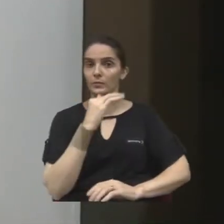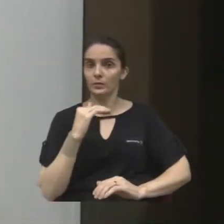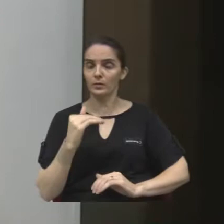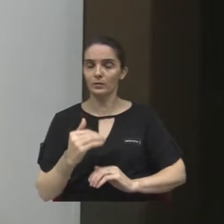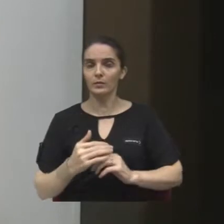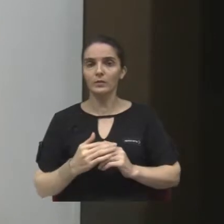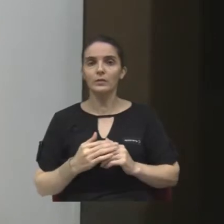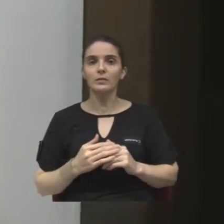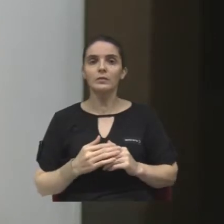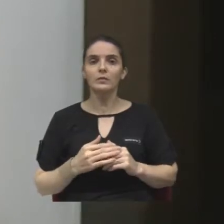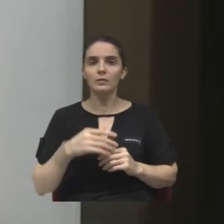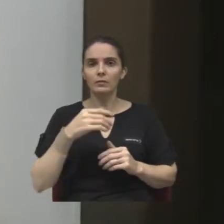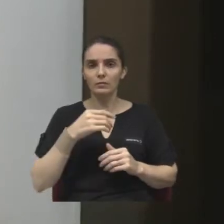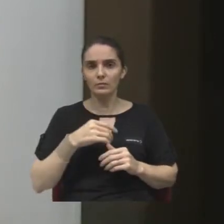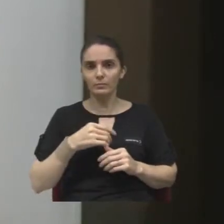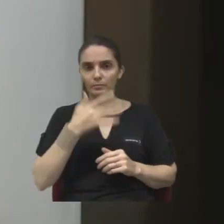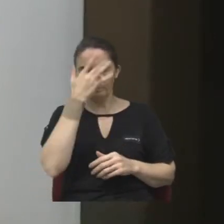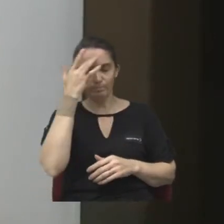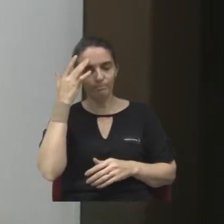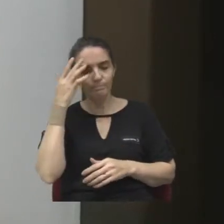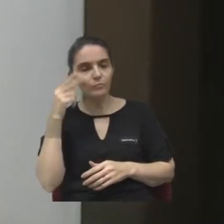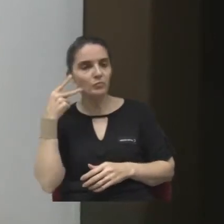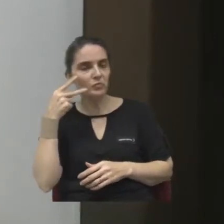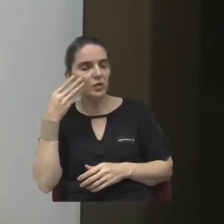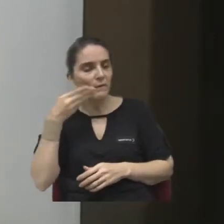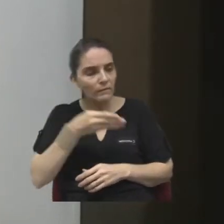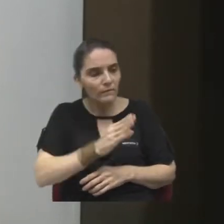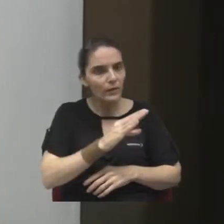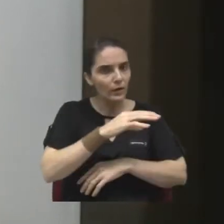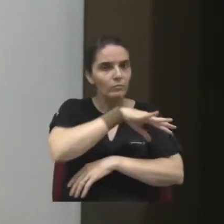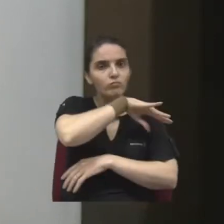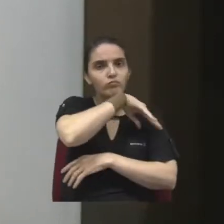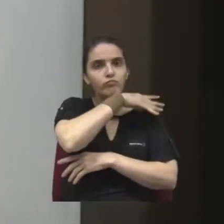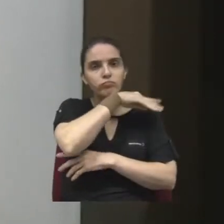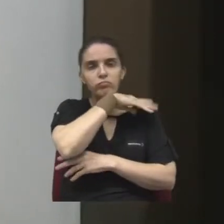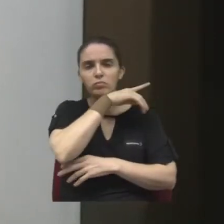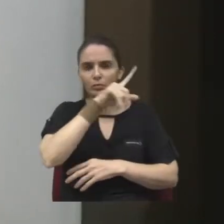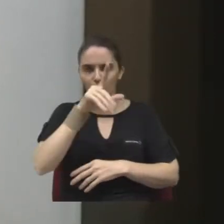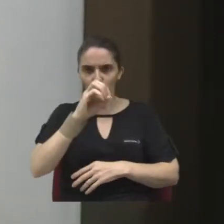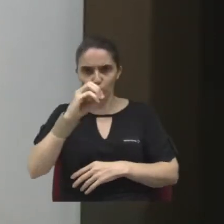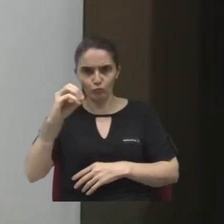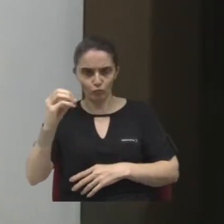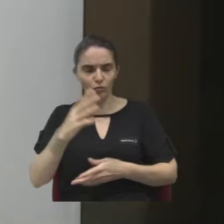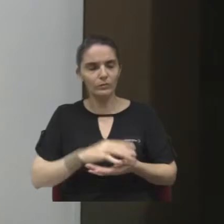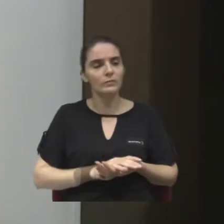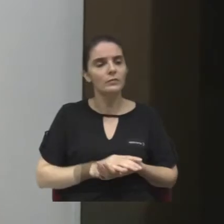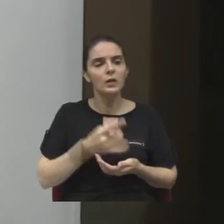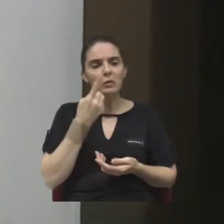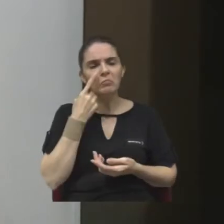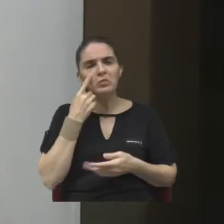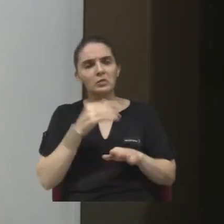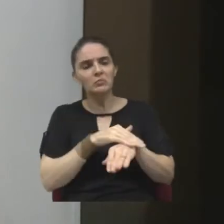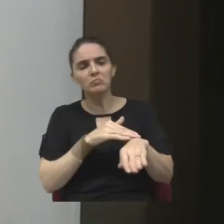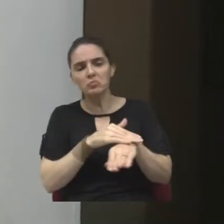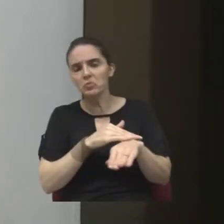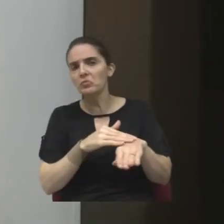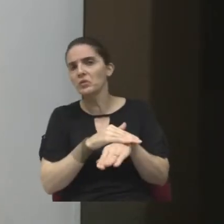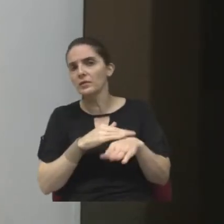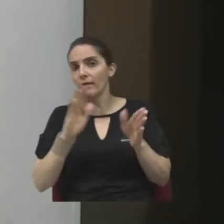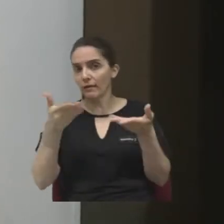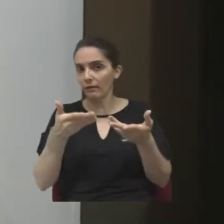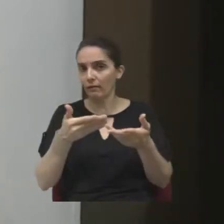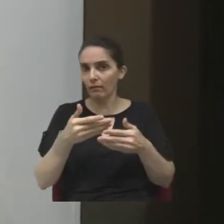visita ao zoológico e muitos assuntos foram tratados lá, e vou aproveitar e pedir